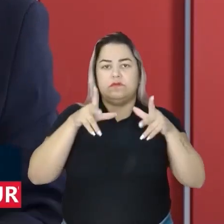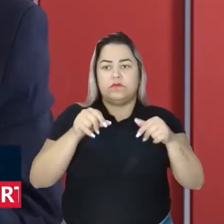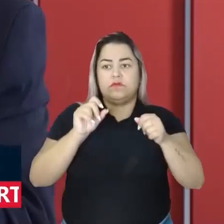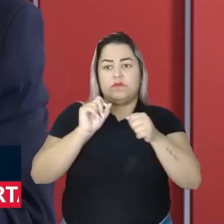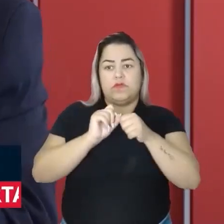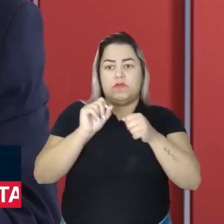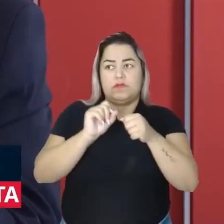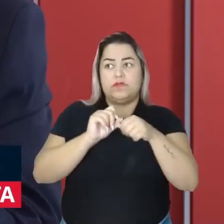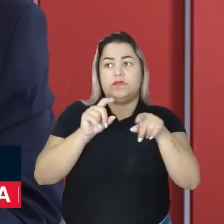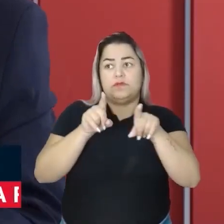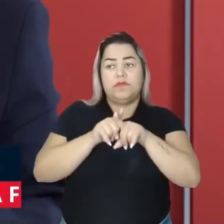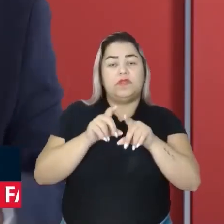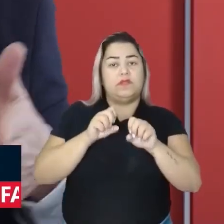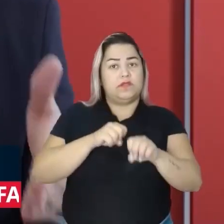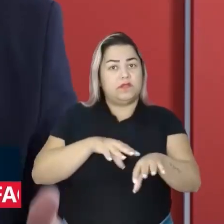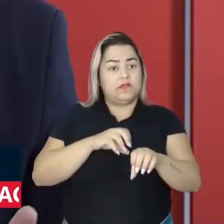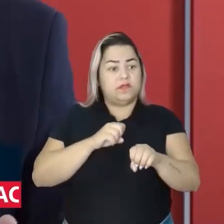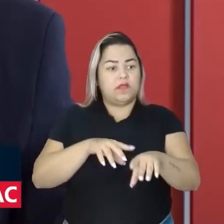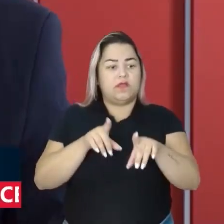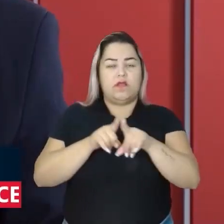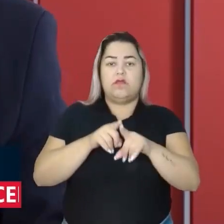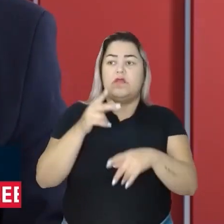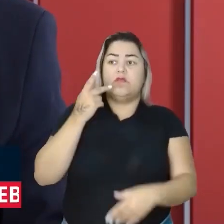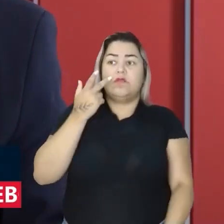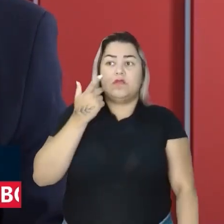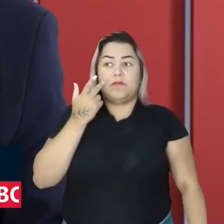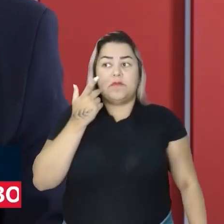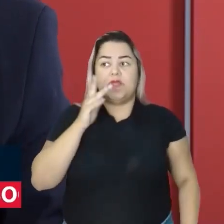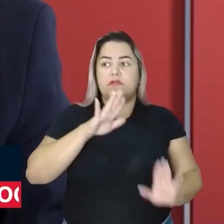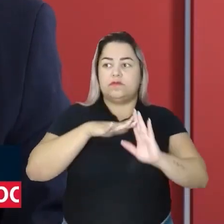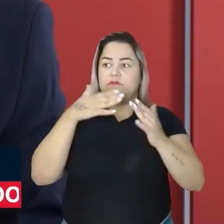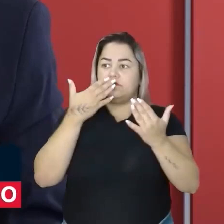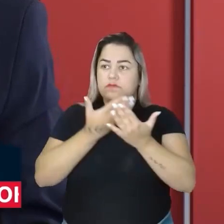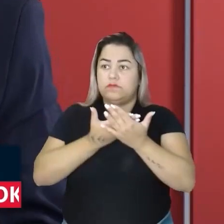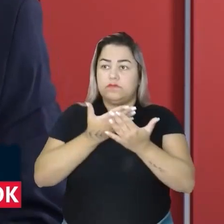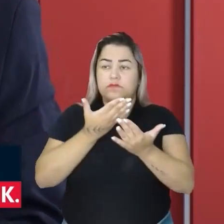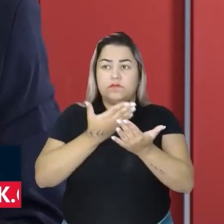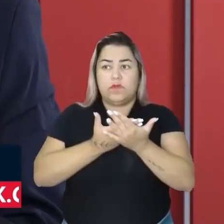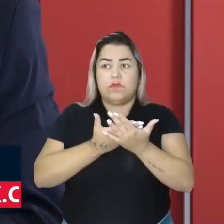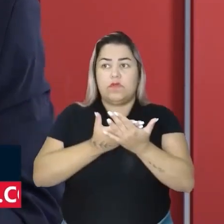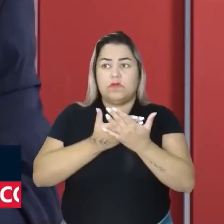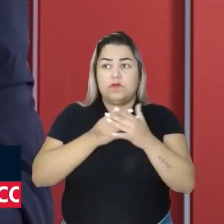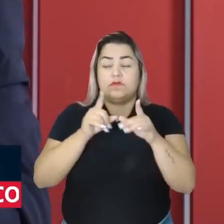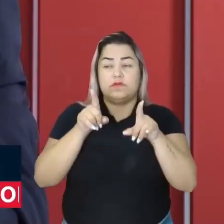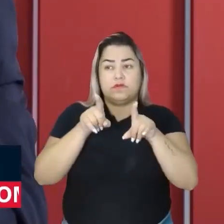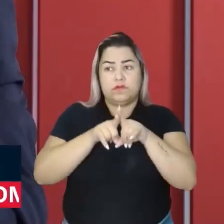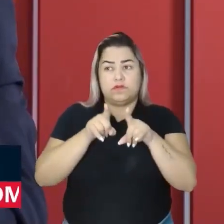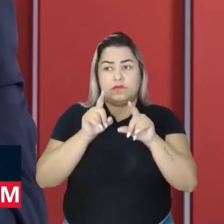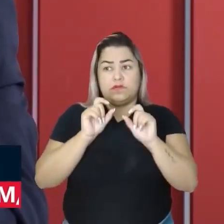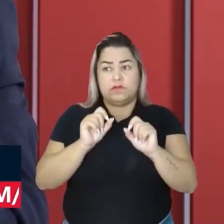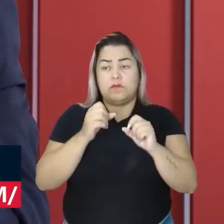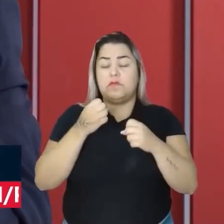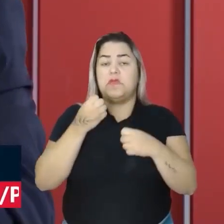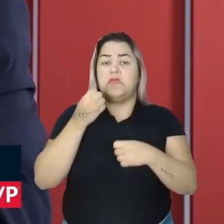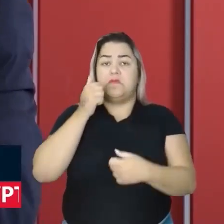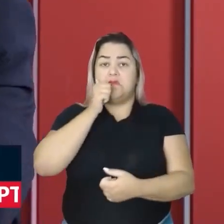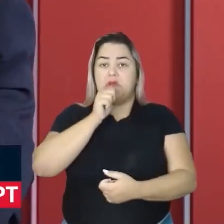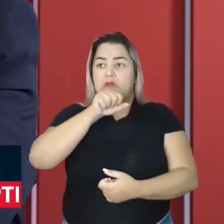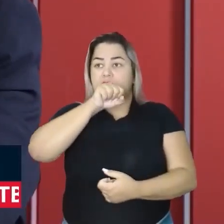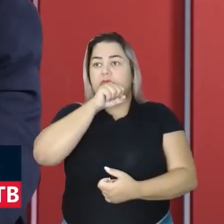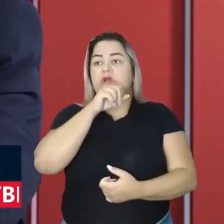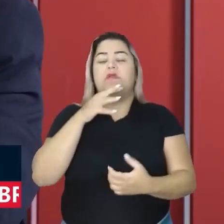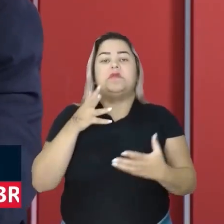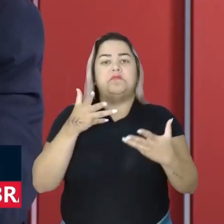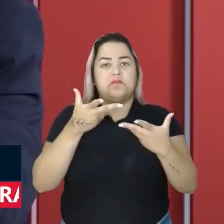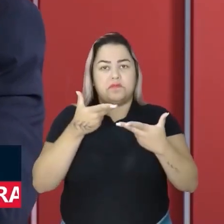extra-classe das aulas normais na escola. Isso também, para a mãe é ótimo, né? Porque a mãe